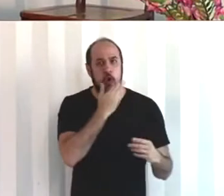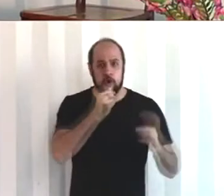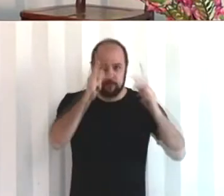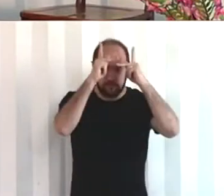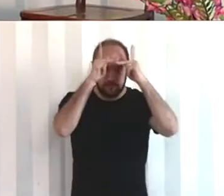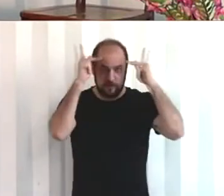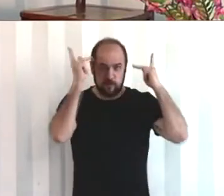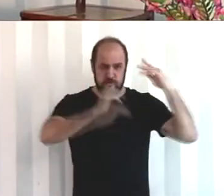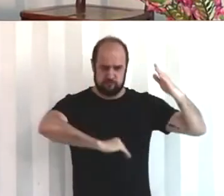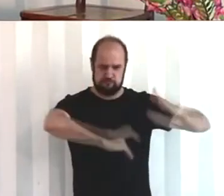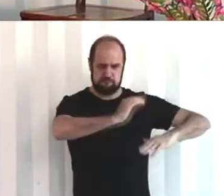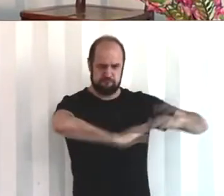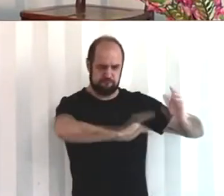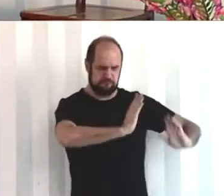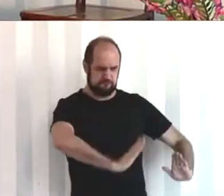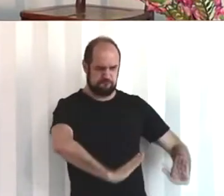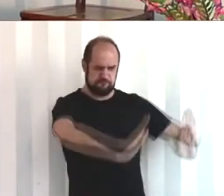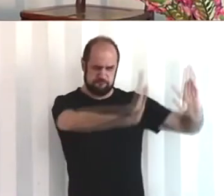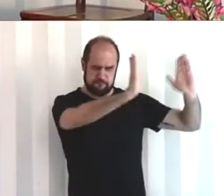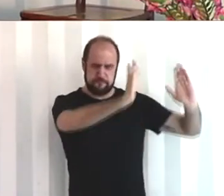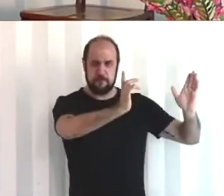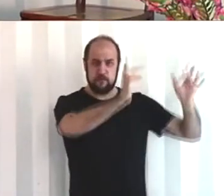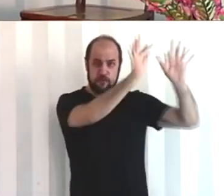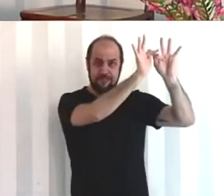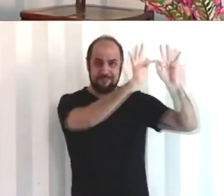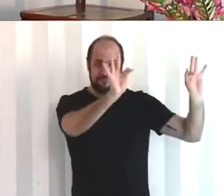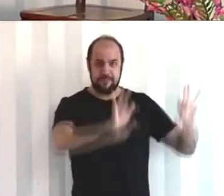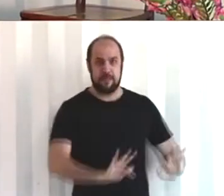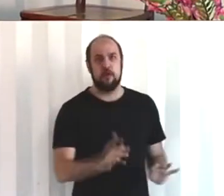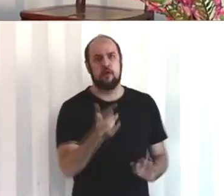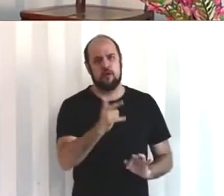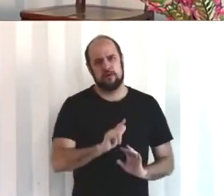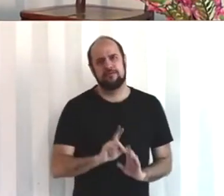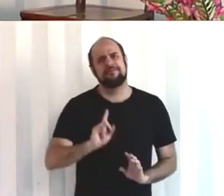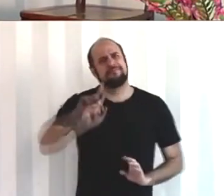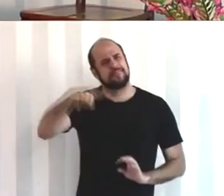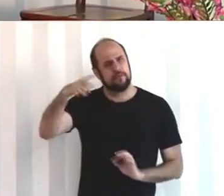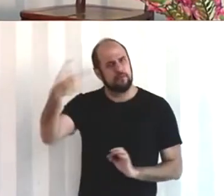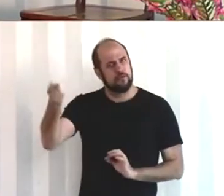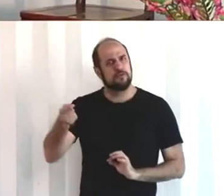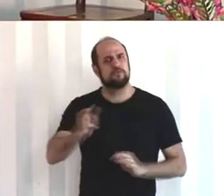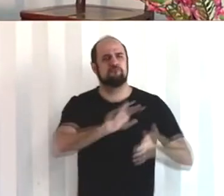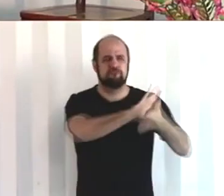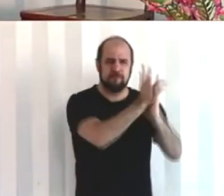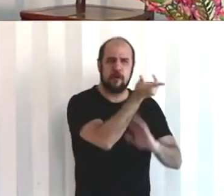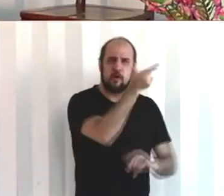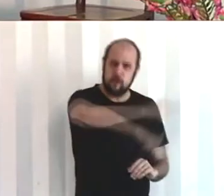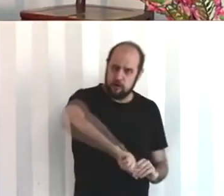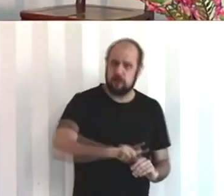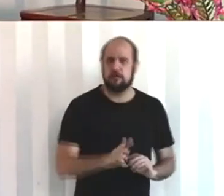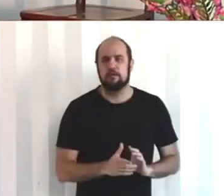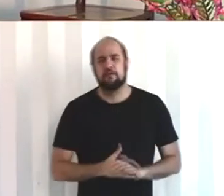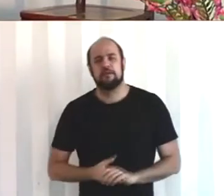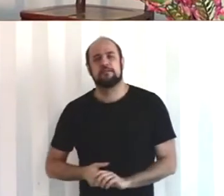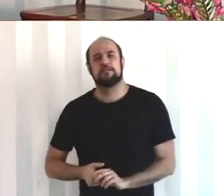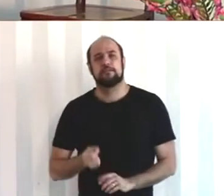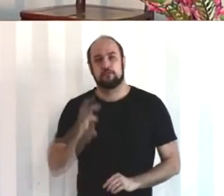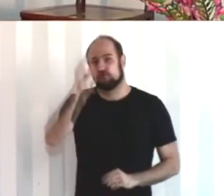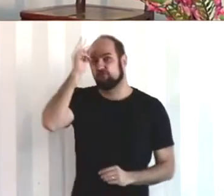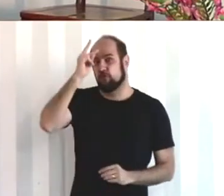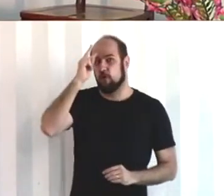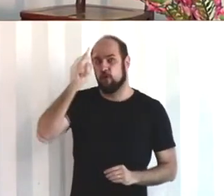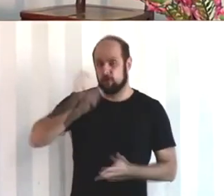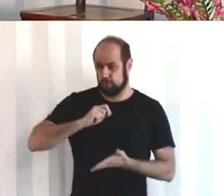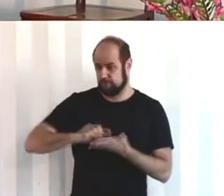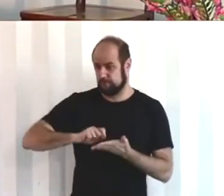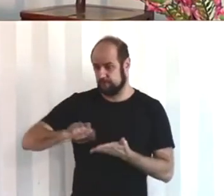a última etapa, na última fase do templo, porque depois no ano 70 da era cristã, o templo será destruído. E segundo os historiadores e